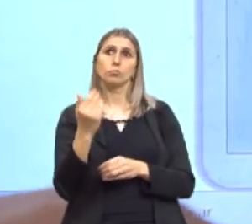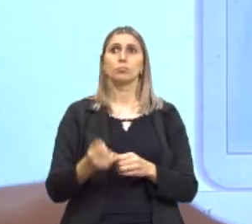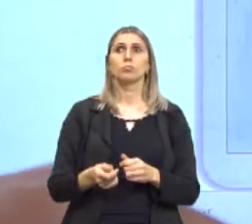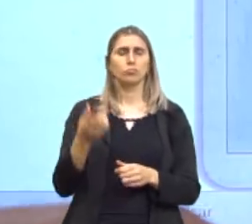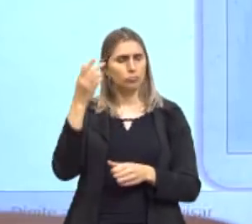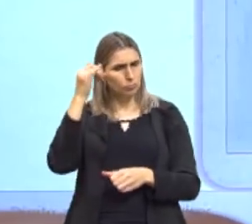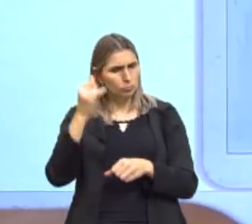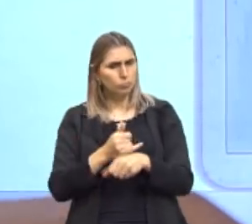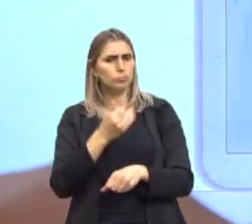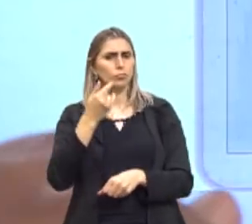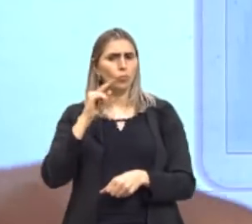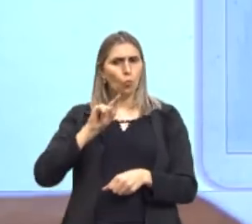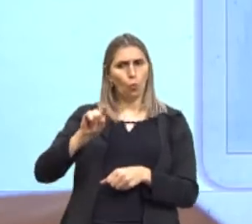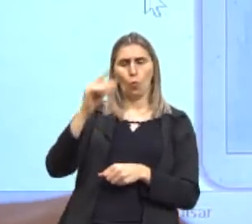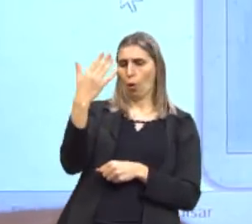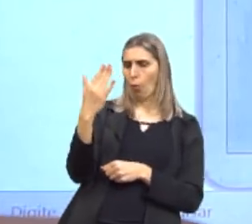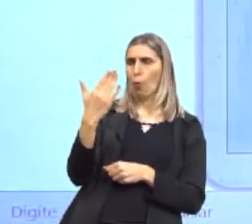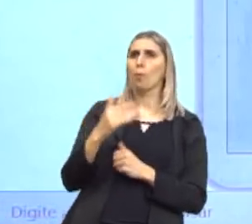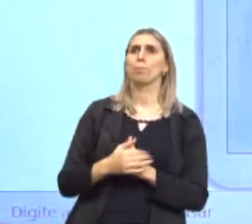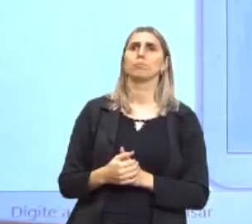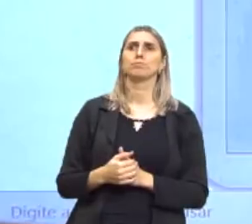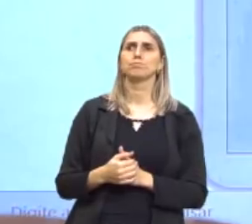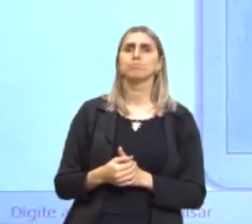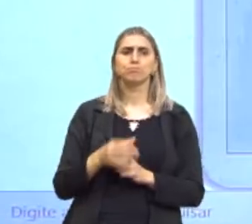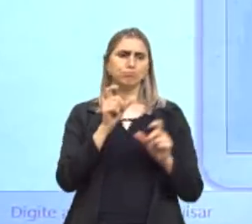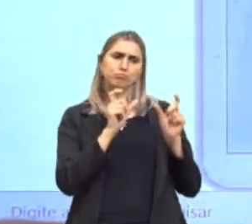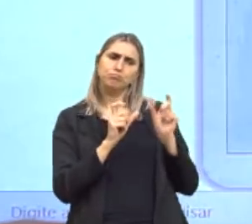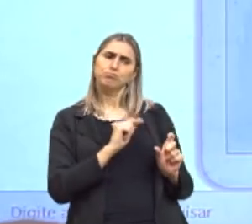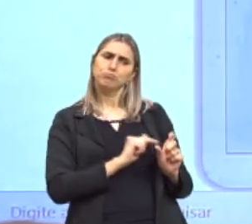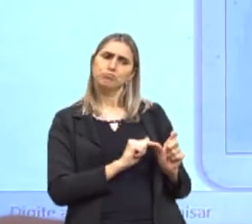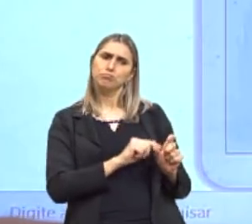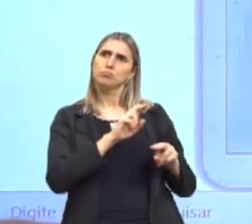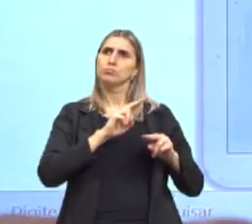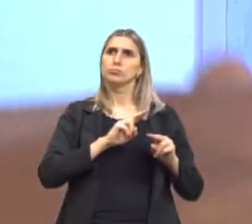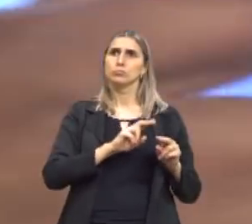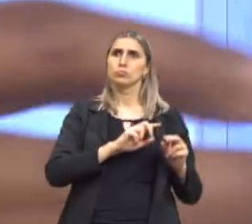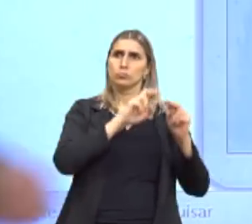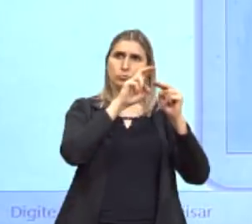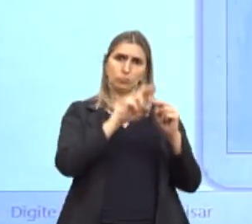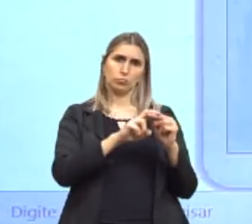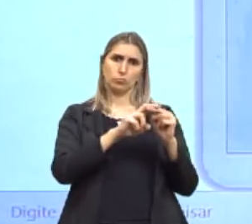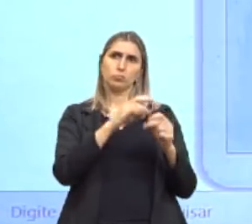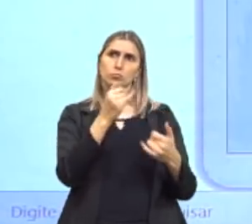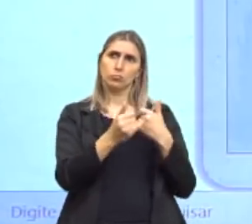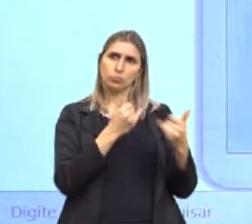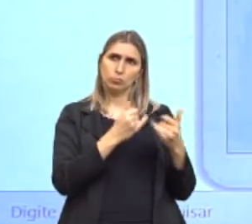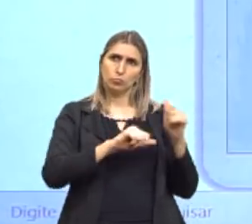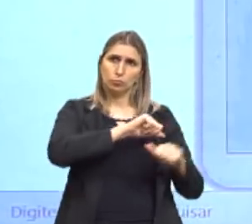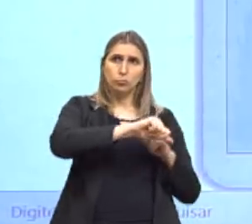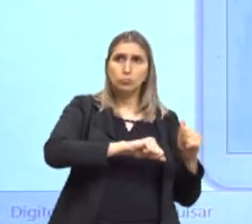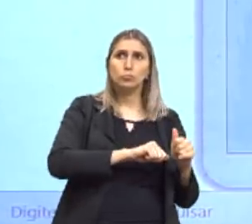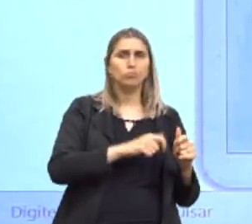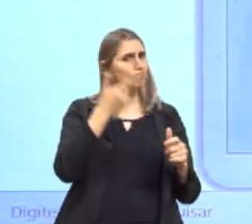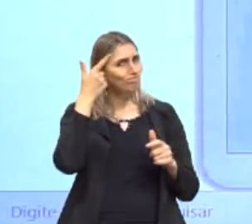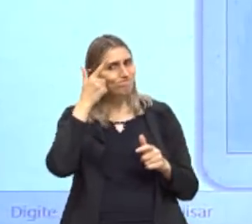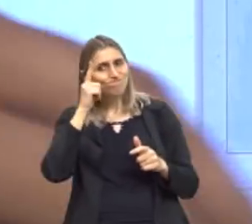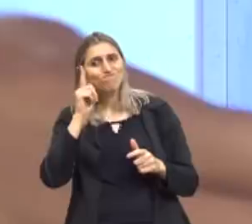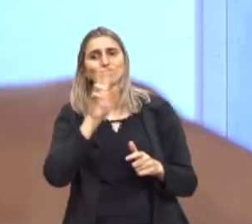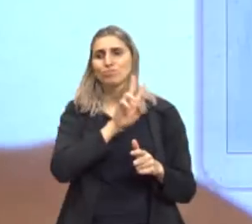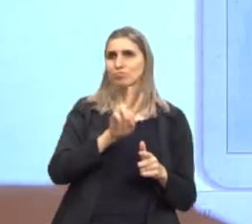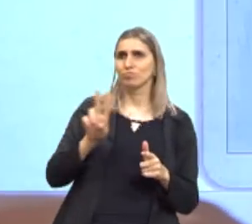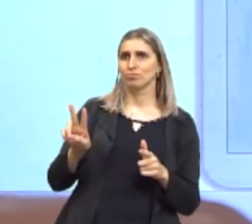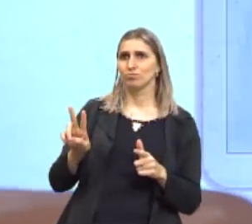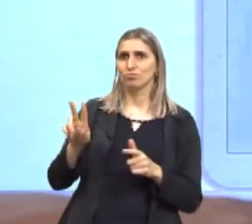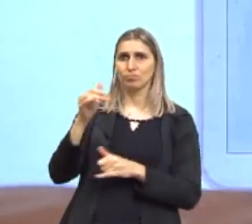esse objeto através da sua imagem. Agora, se essa pessoa estiver sentada aqui, por exemplo, ela não consegue enxergar